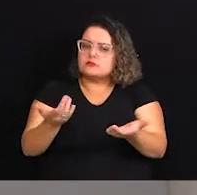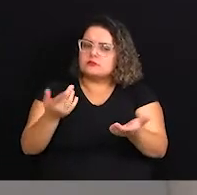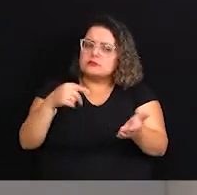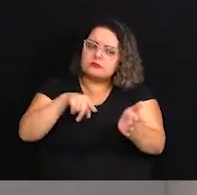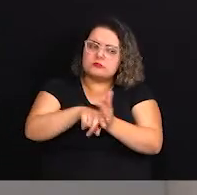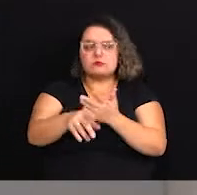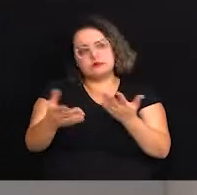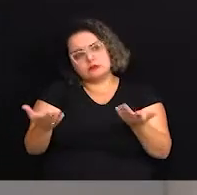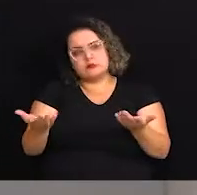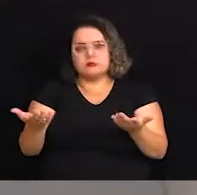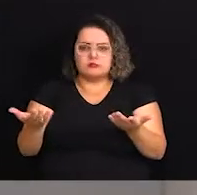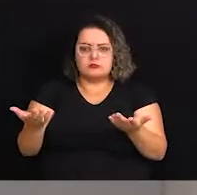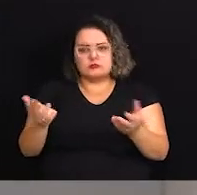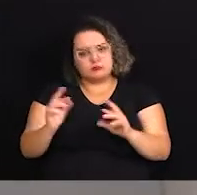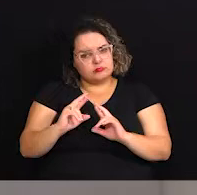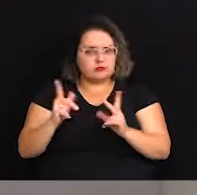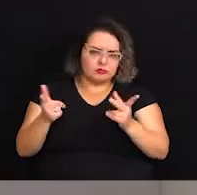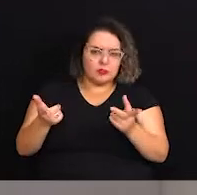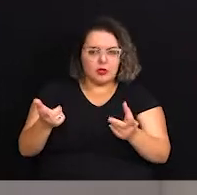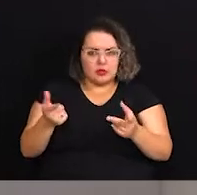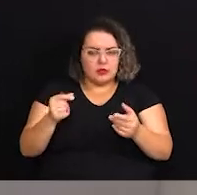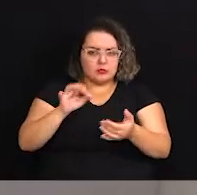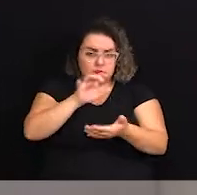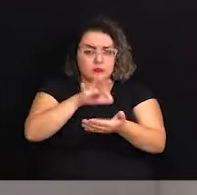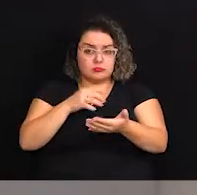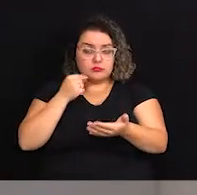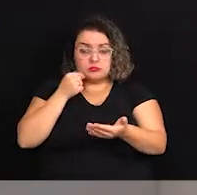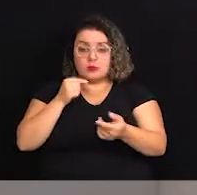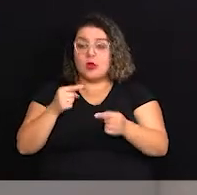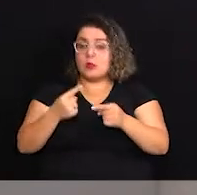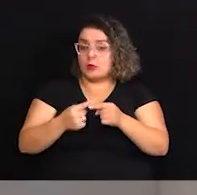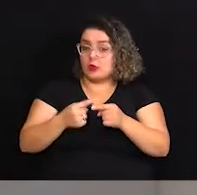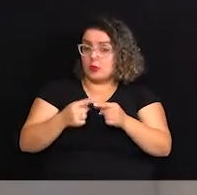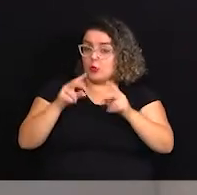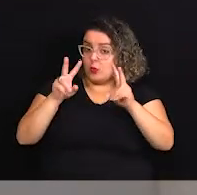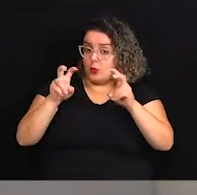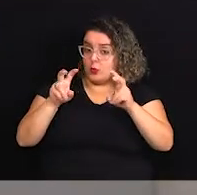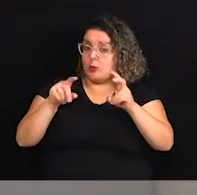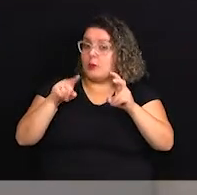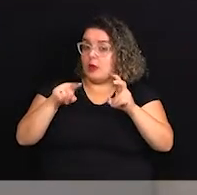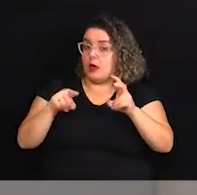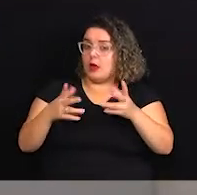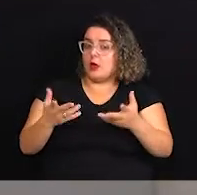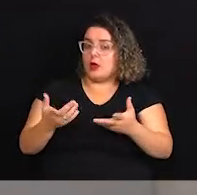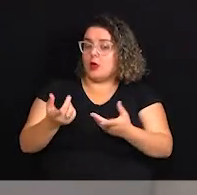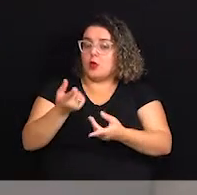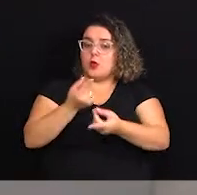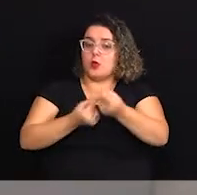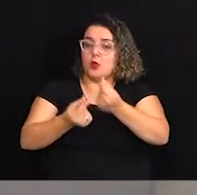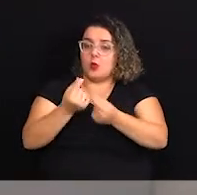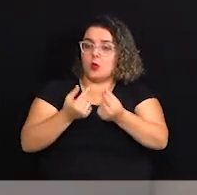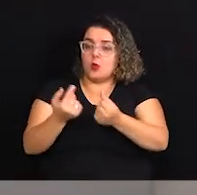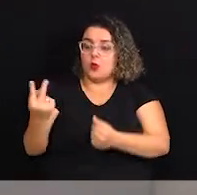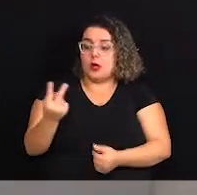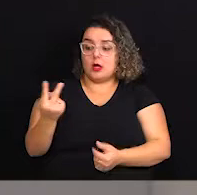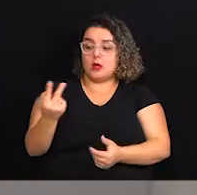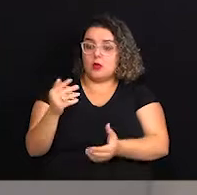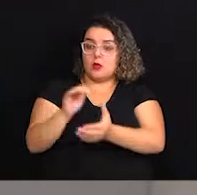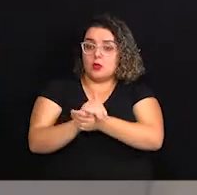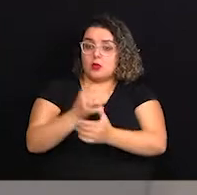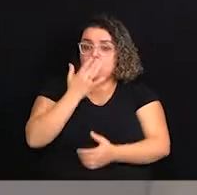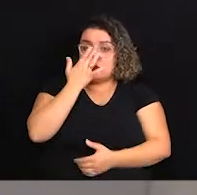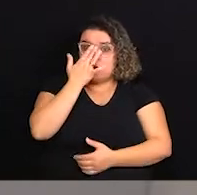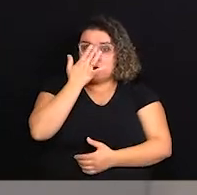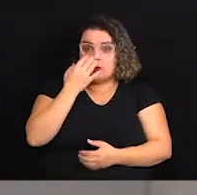incomum aqui para eu fazer aqui no Na Ponta do Lápis, né? Mas é porque o assunto de hoje é sobre isso, é sobre orçamento entre casais,